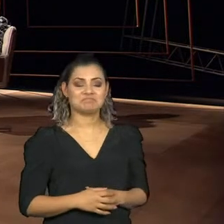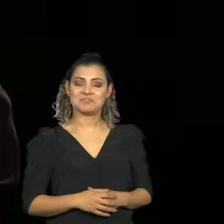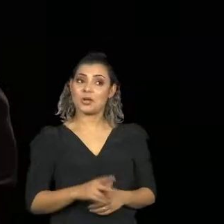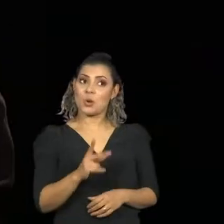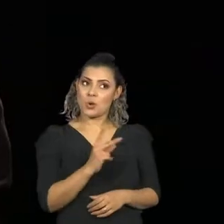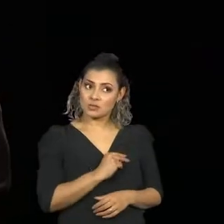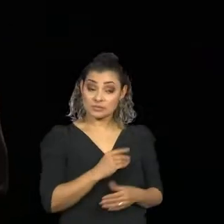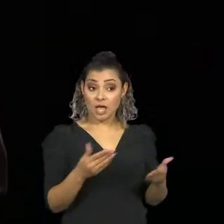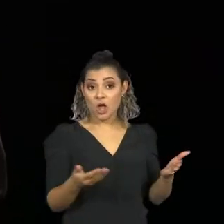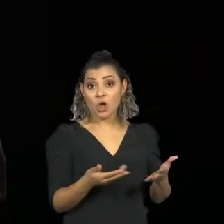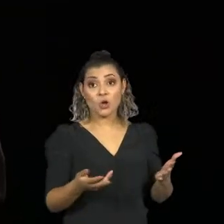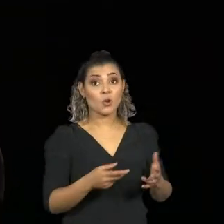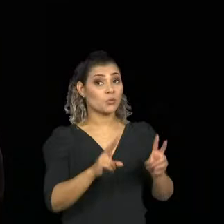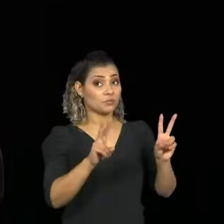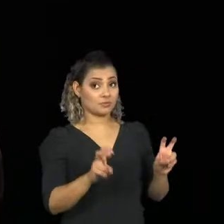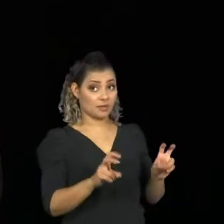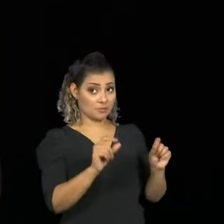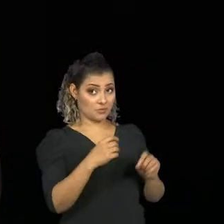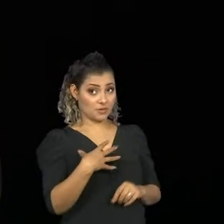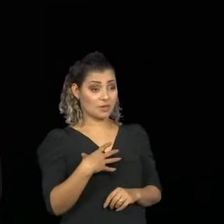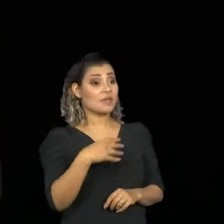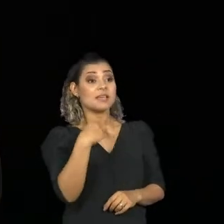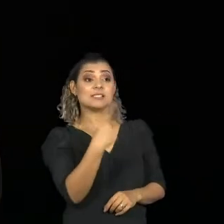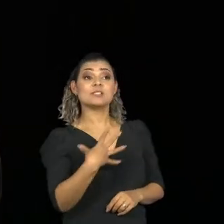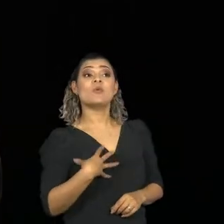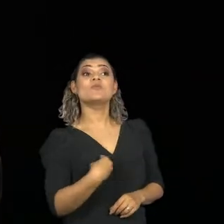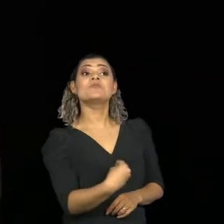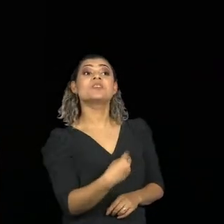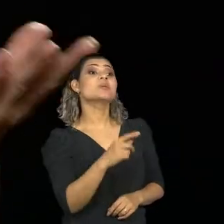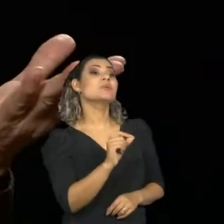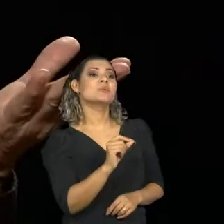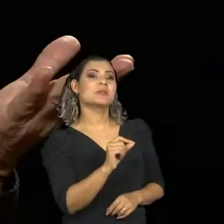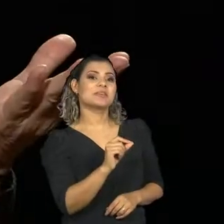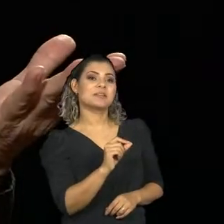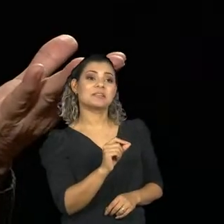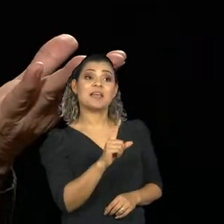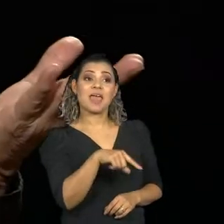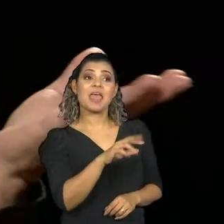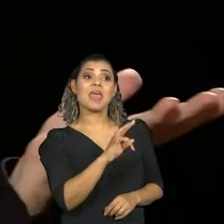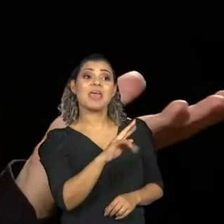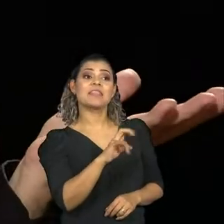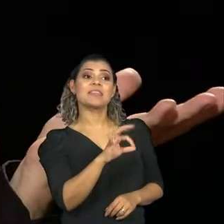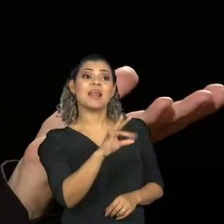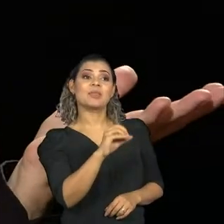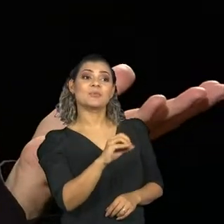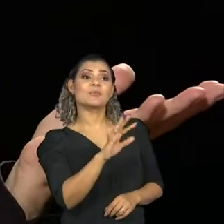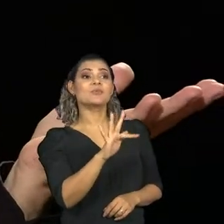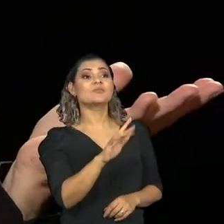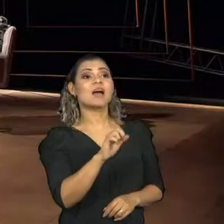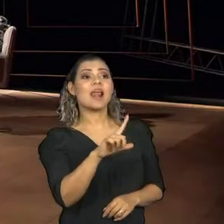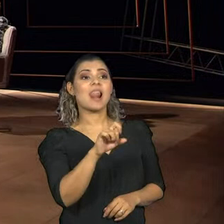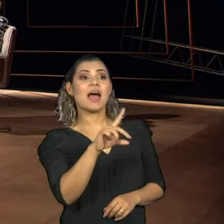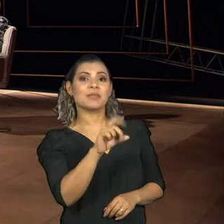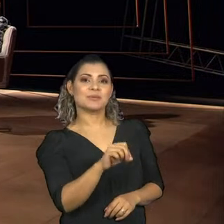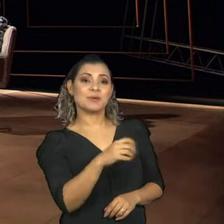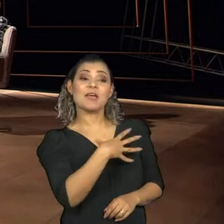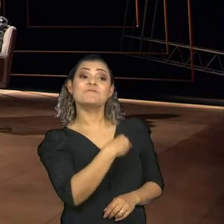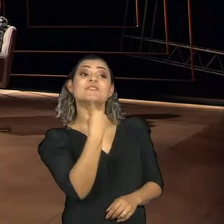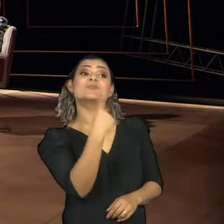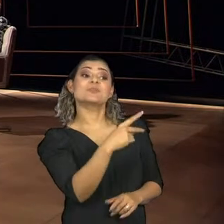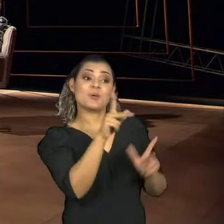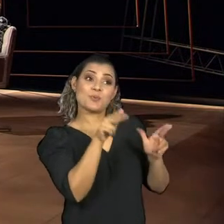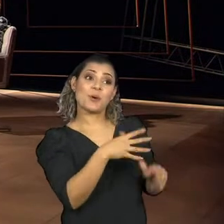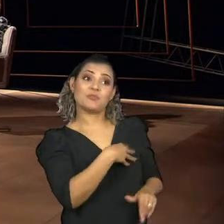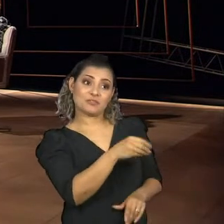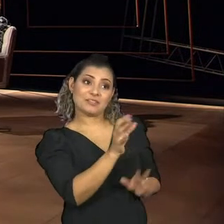Agora a gente vai falar de um filho seu muito querido, que é o Retrato Falado. Agora. Você já falou. Como é que